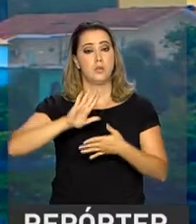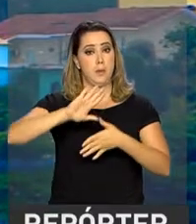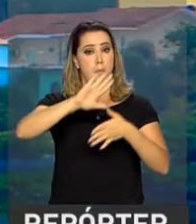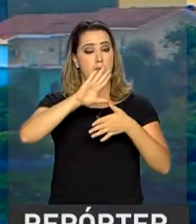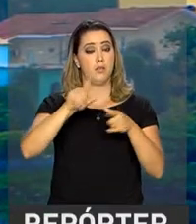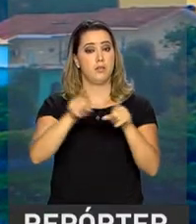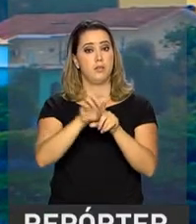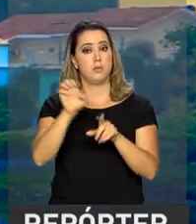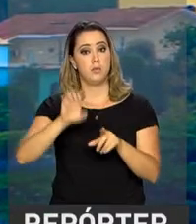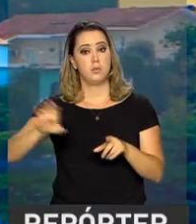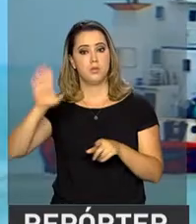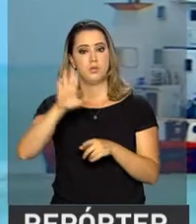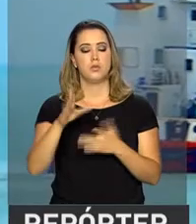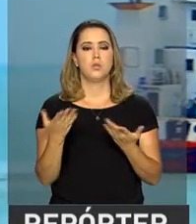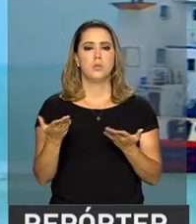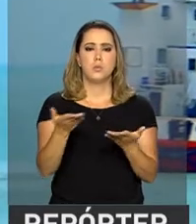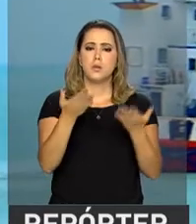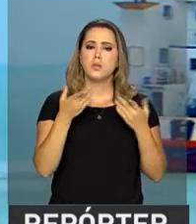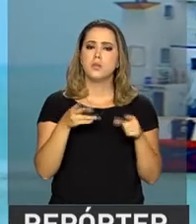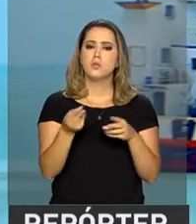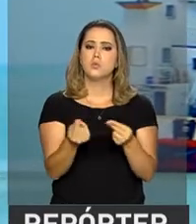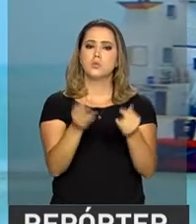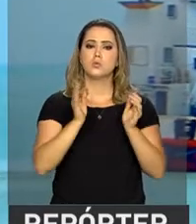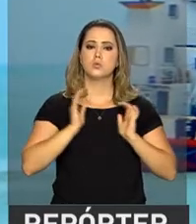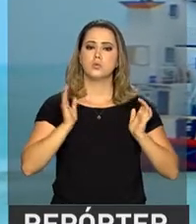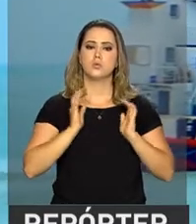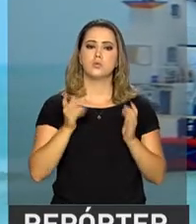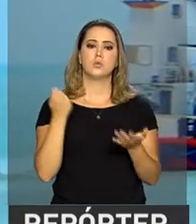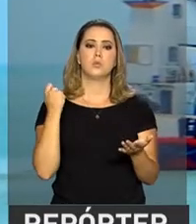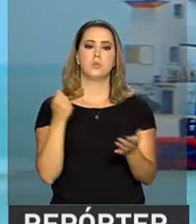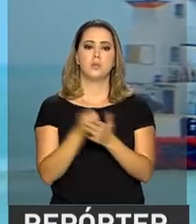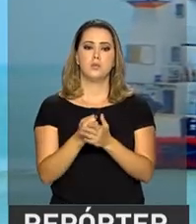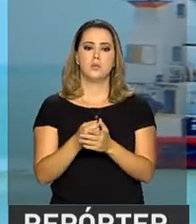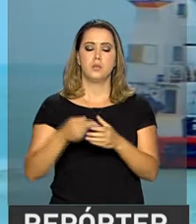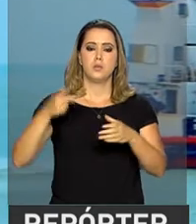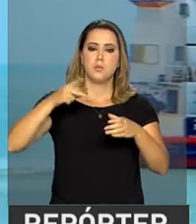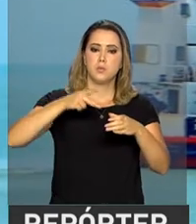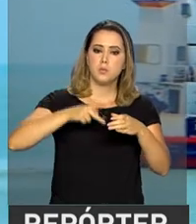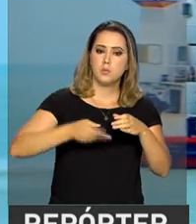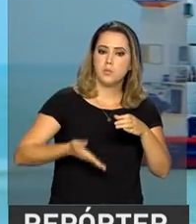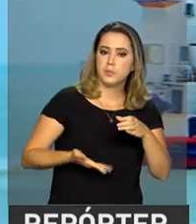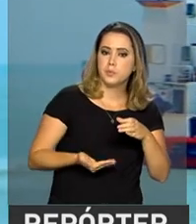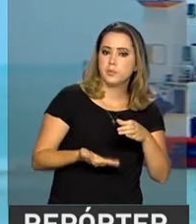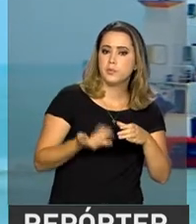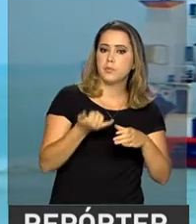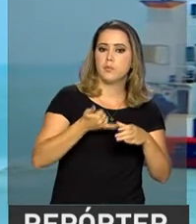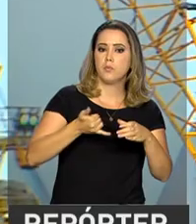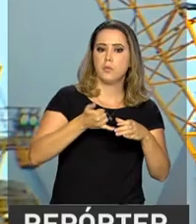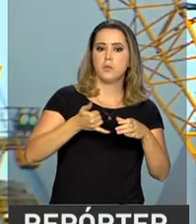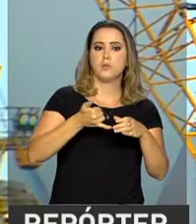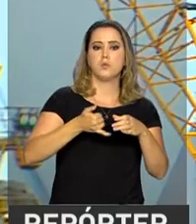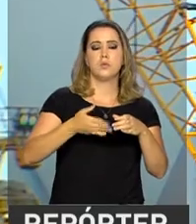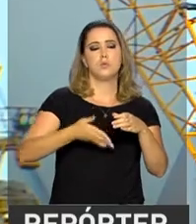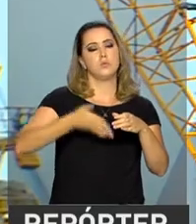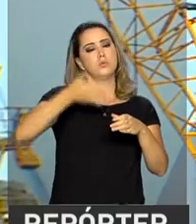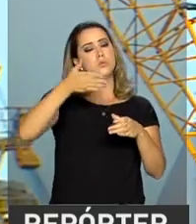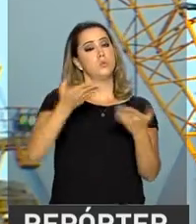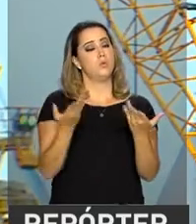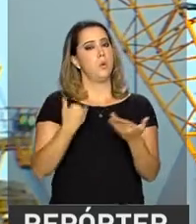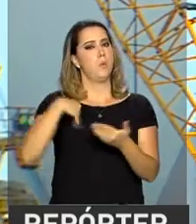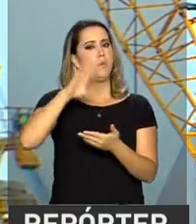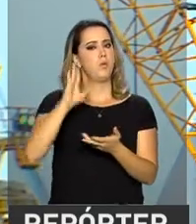veio dos royalties espécie de pedágio pago pelas empresas na exploração do petróleo e foram